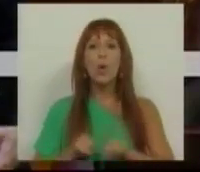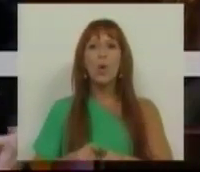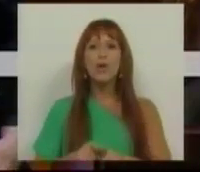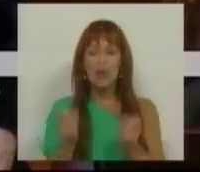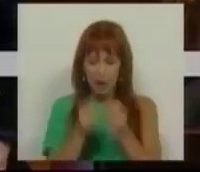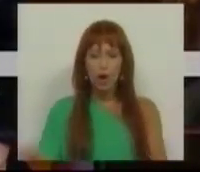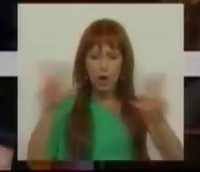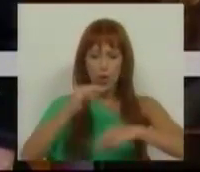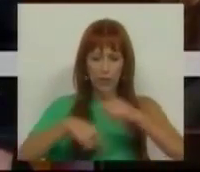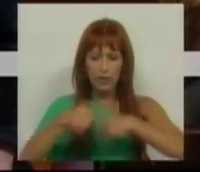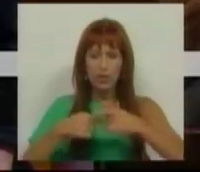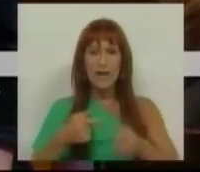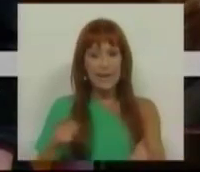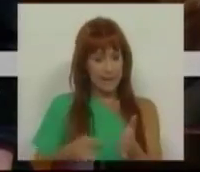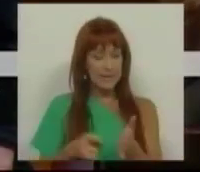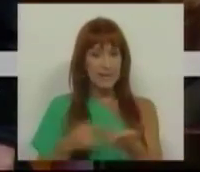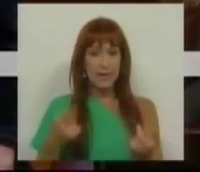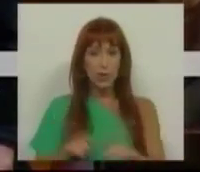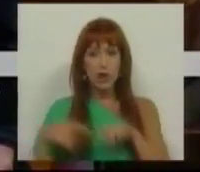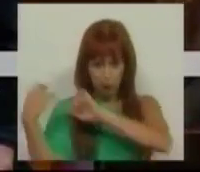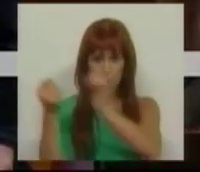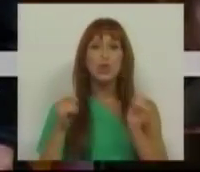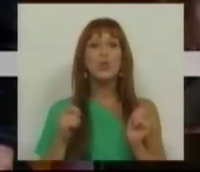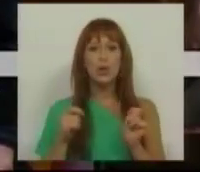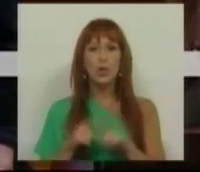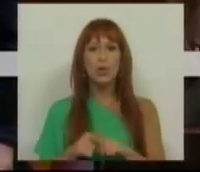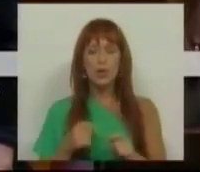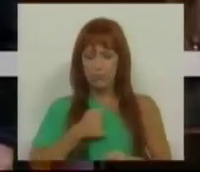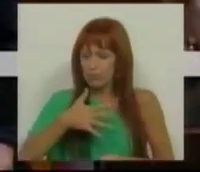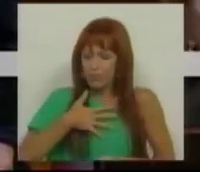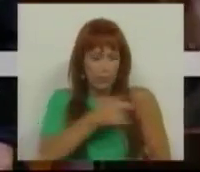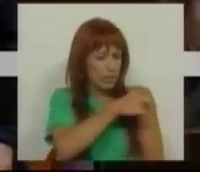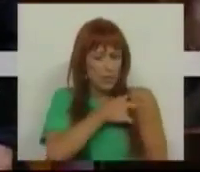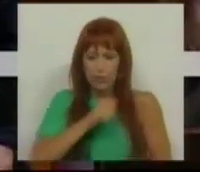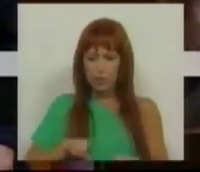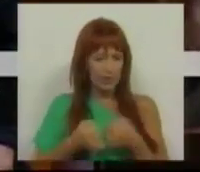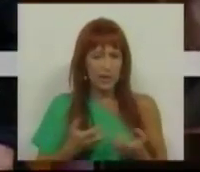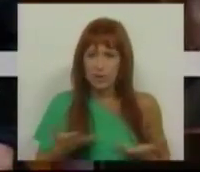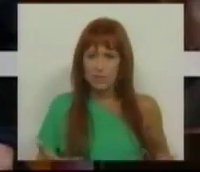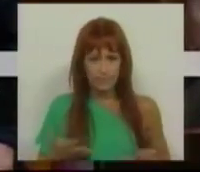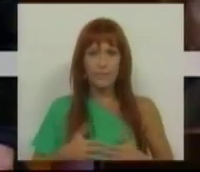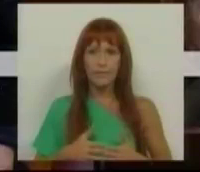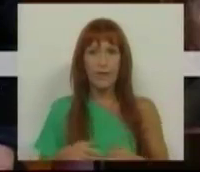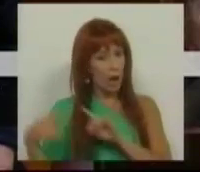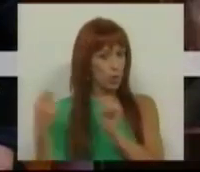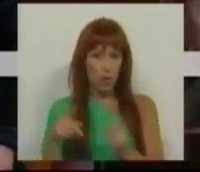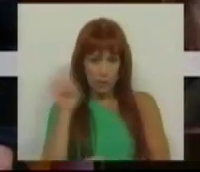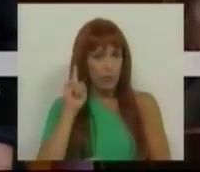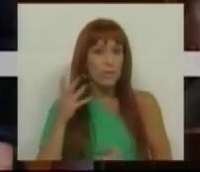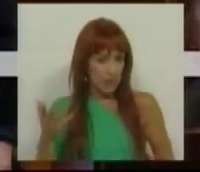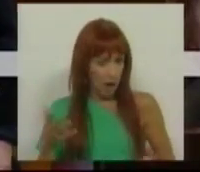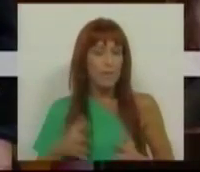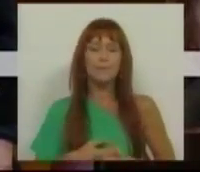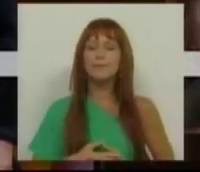a renovação da necessidade de discutir o monopólio da representação pelos partidos, que é uma discussão